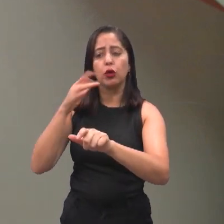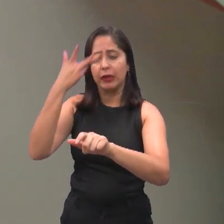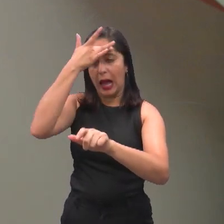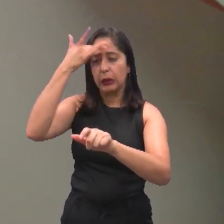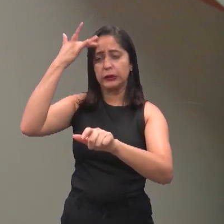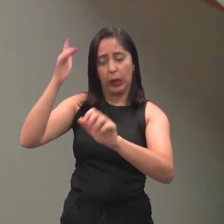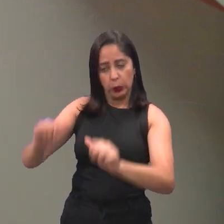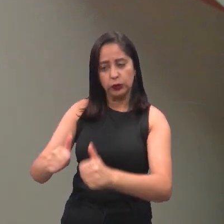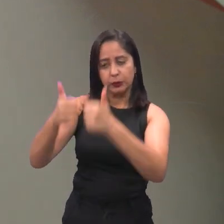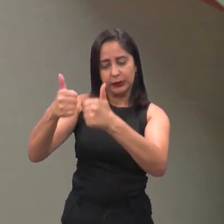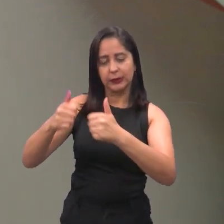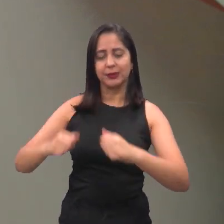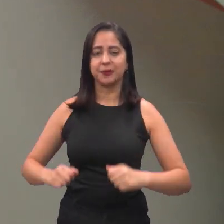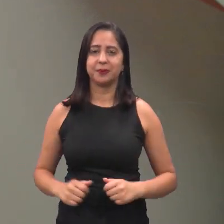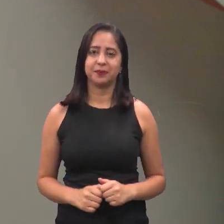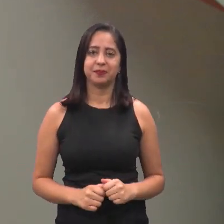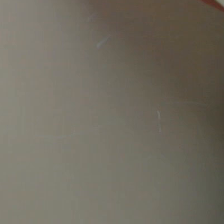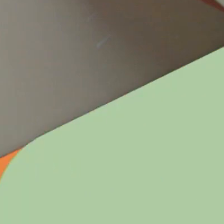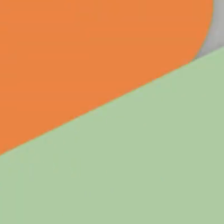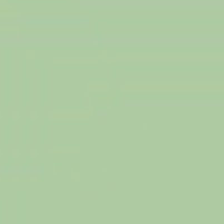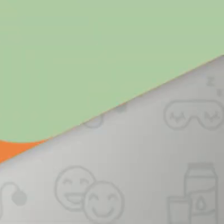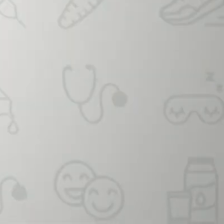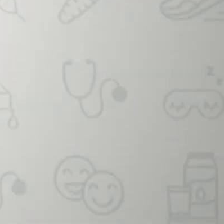que nós já voltamos.